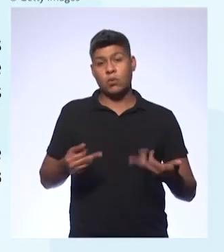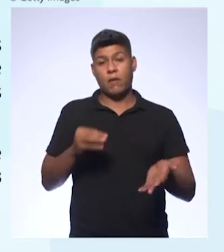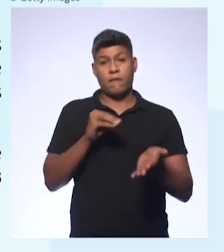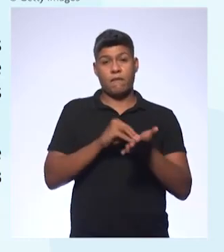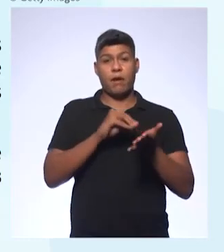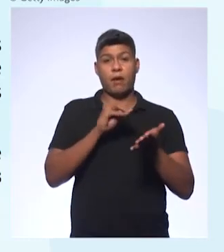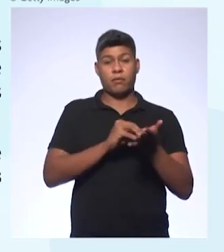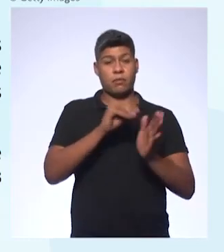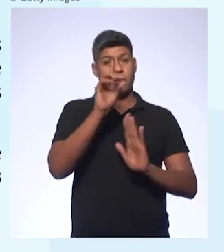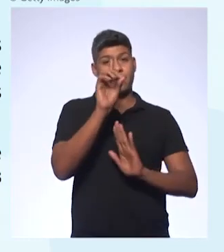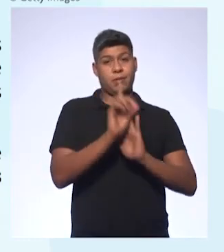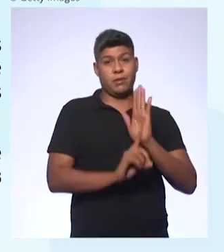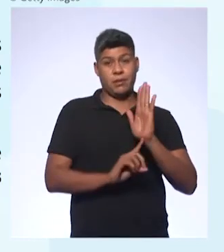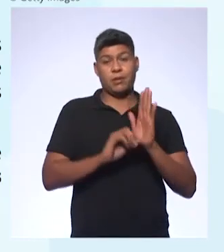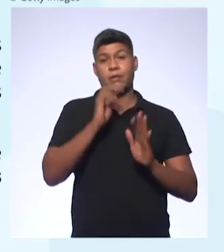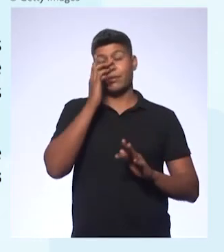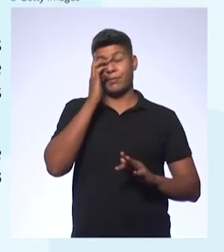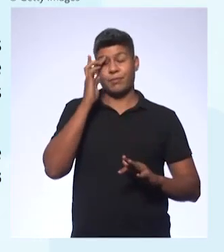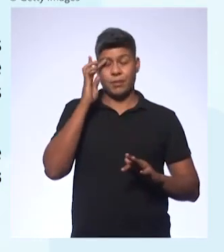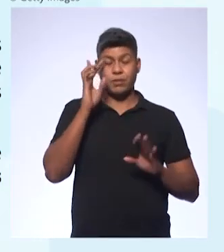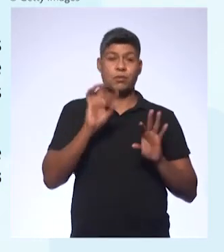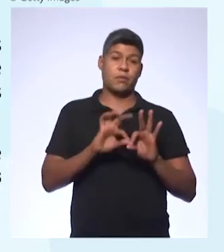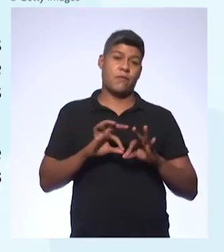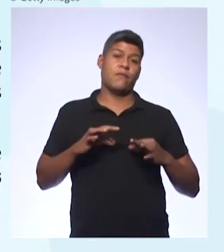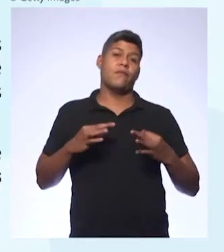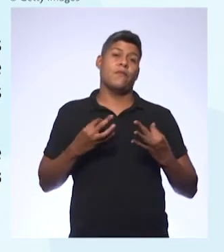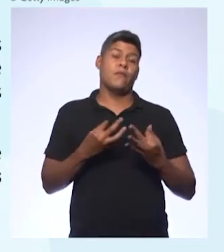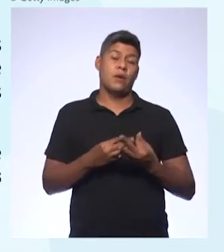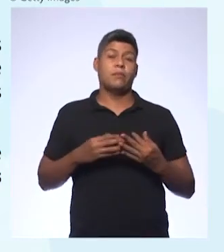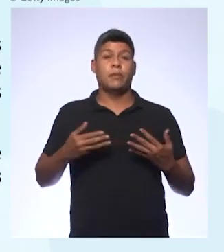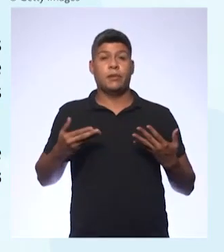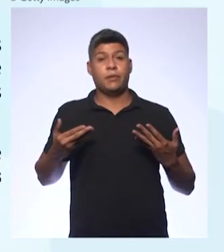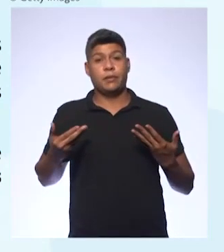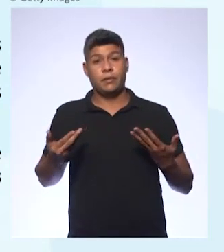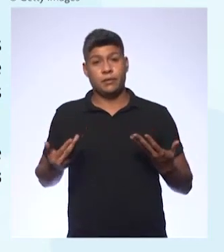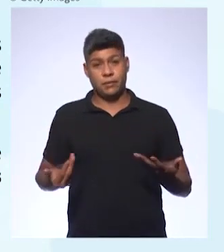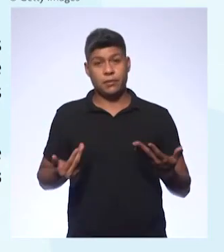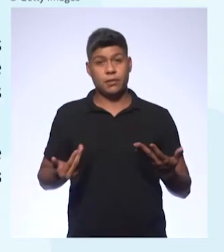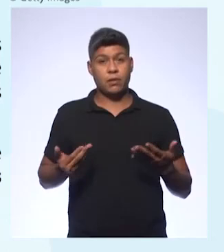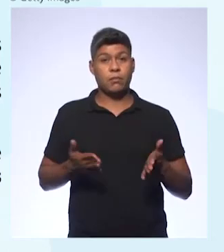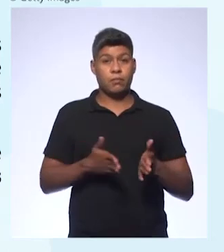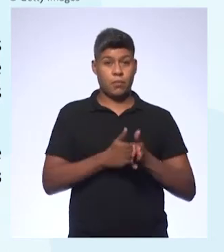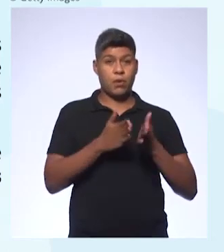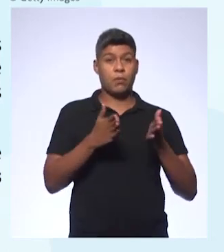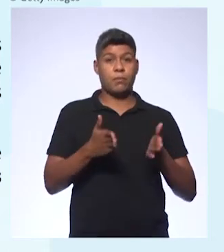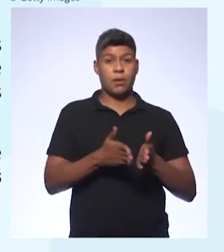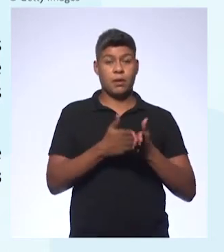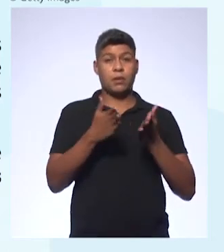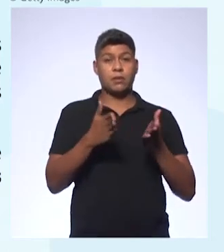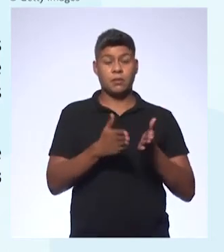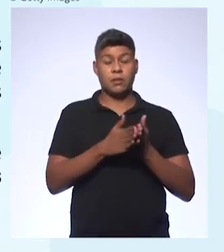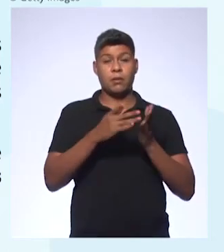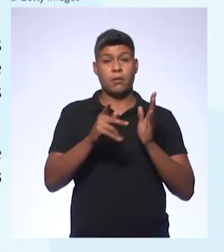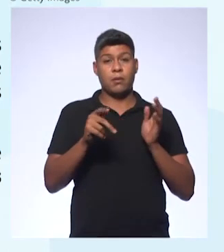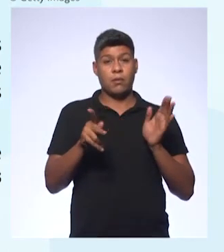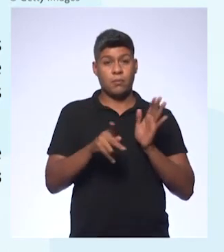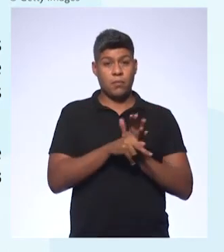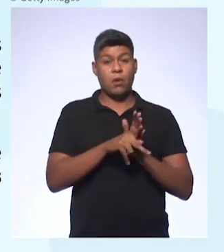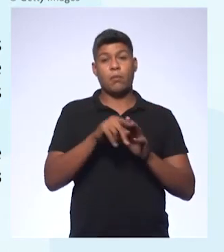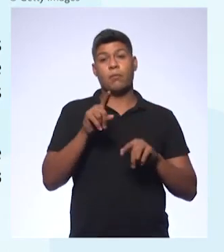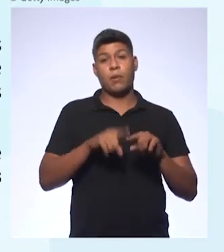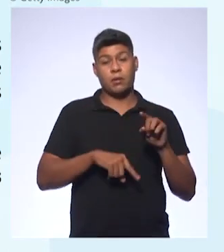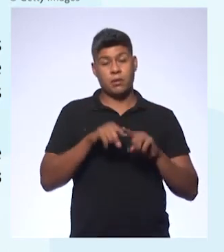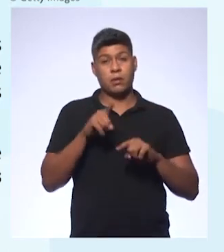de direitos para os indivíduos de sua família. Né? Então, a pobreza refere a condições materiais de acesso